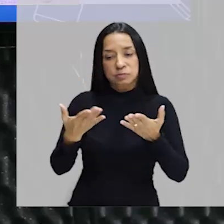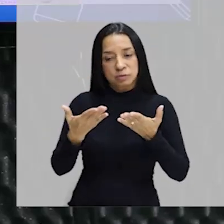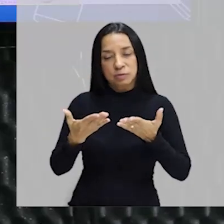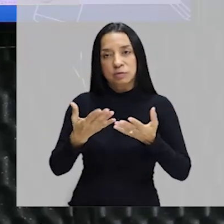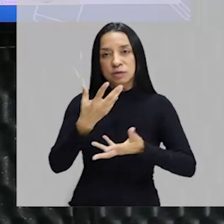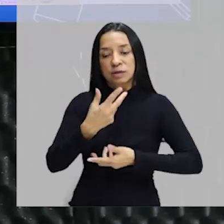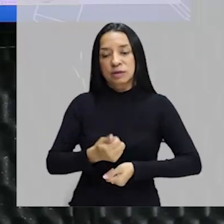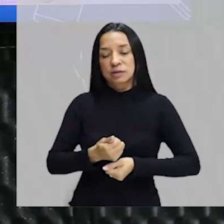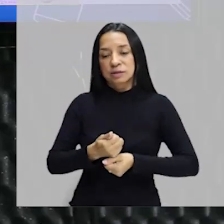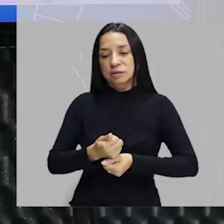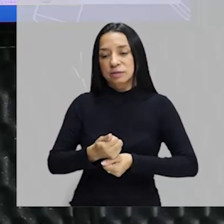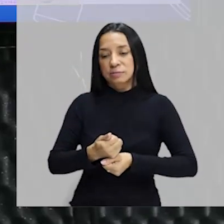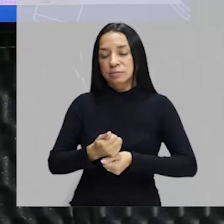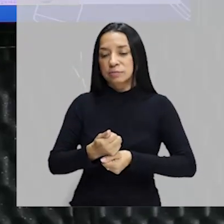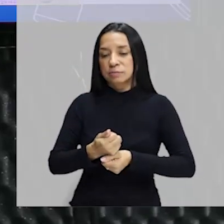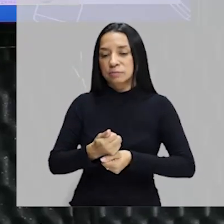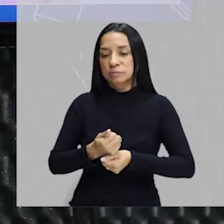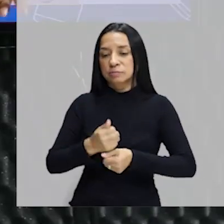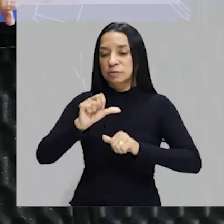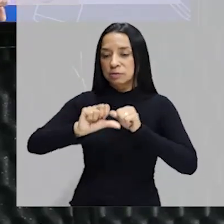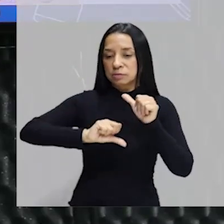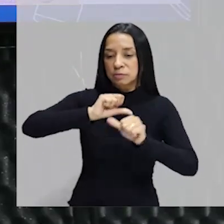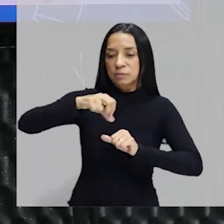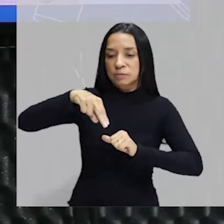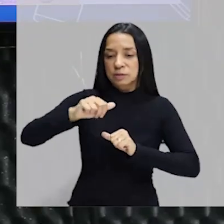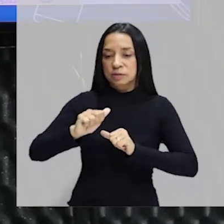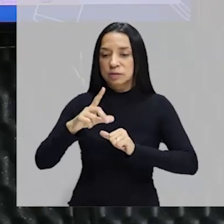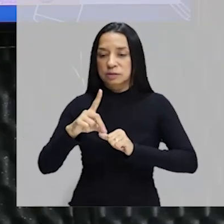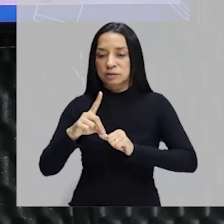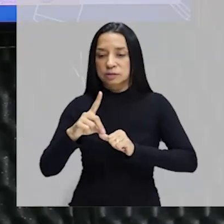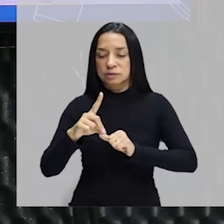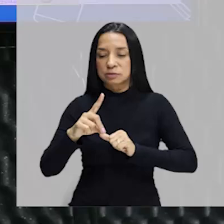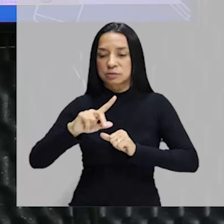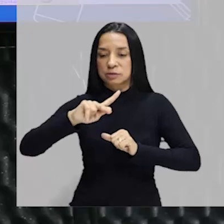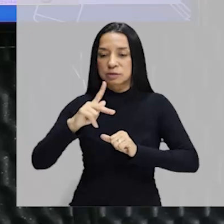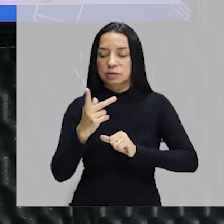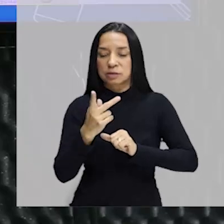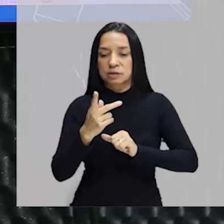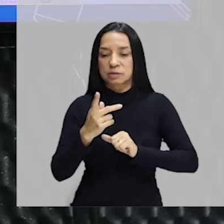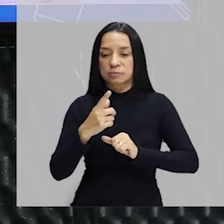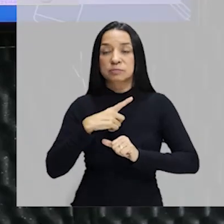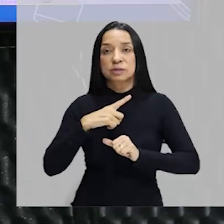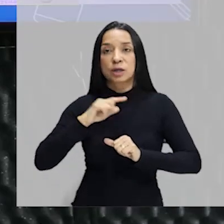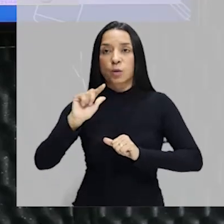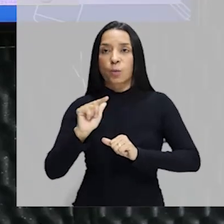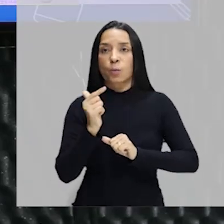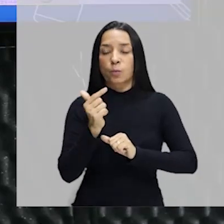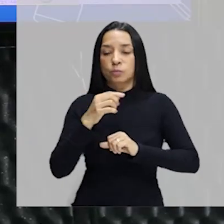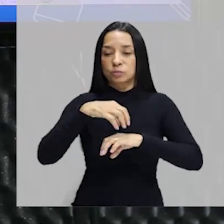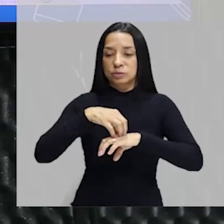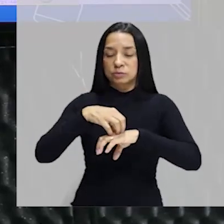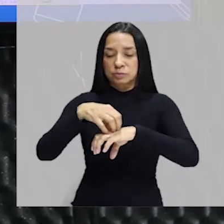fica NADH. Olha só. Aqui eu tenho um outro transportador aqui, ó, o